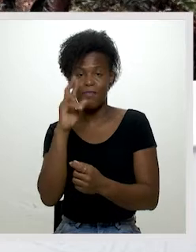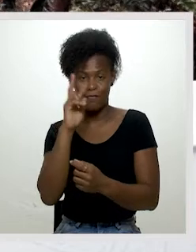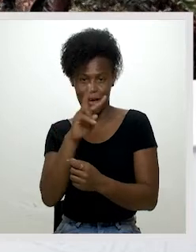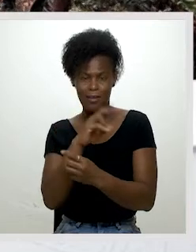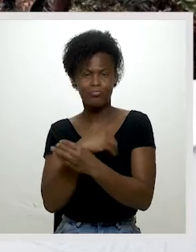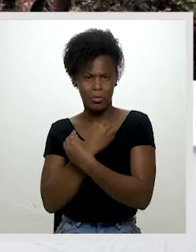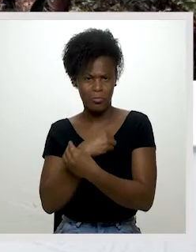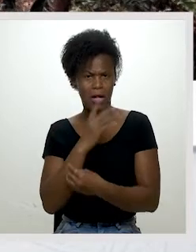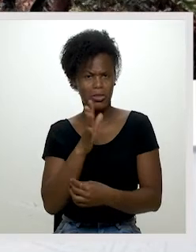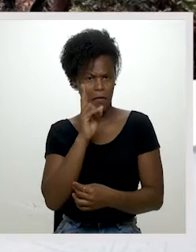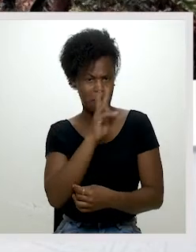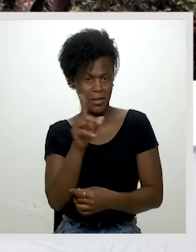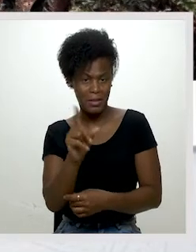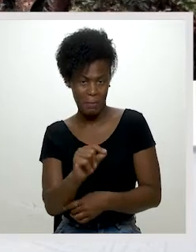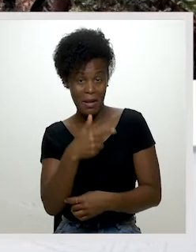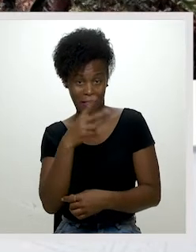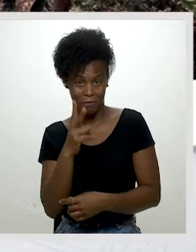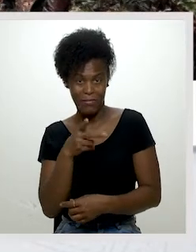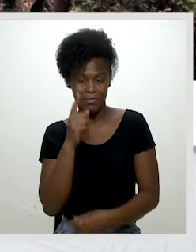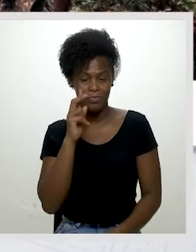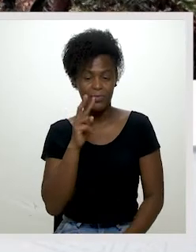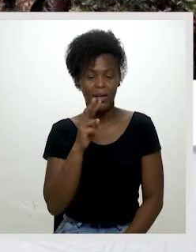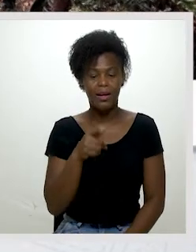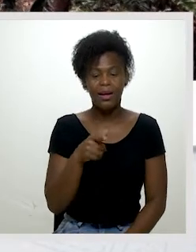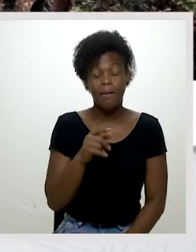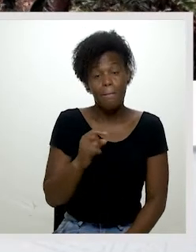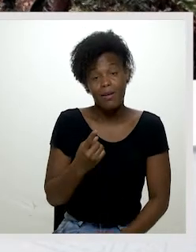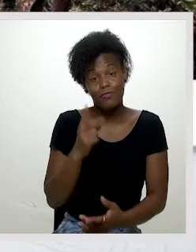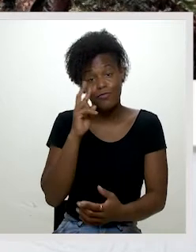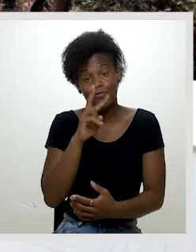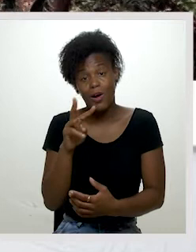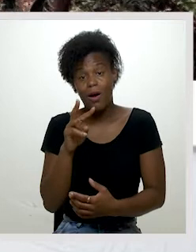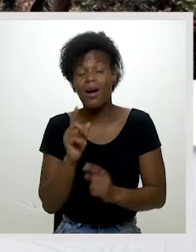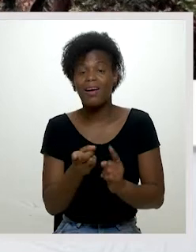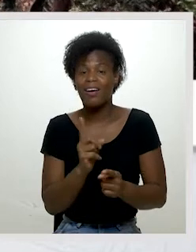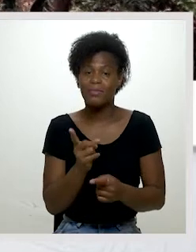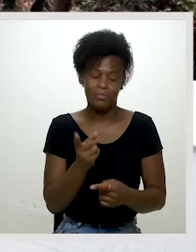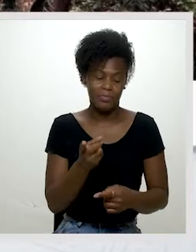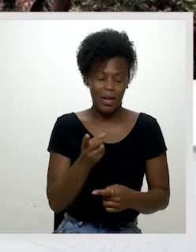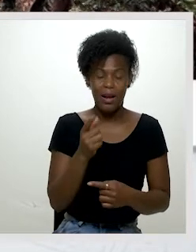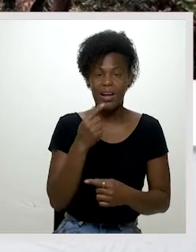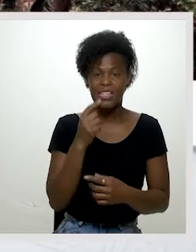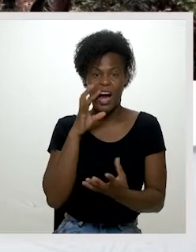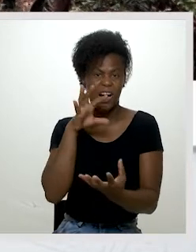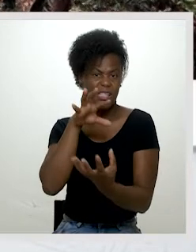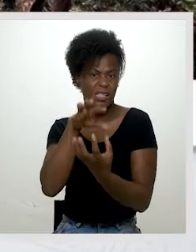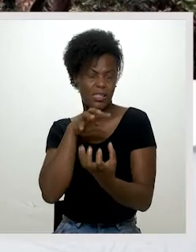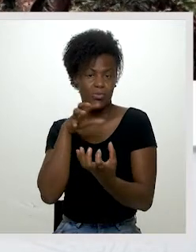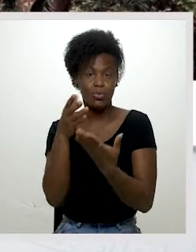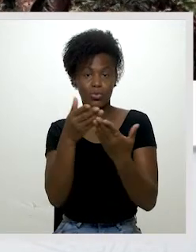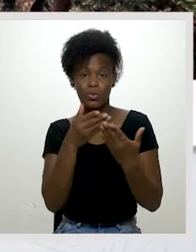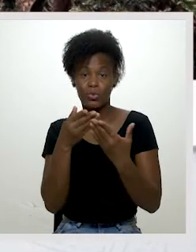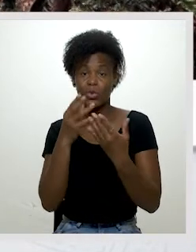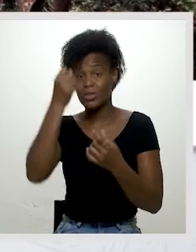desenhos animados dos dinossauros. Eu trouxe a imagem exatamente para vos mostrar que os dinossauros fazem parte do estudo